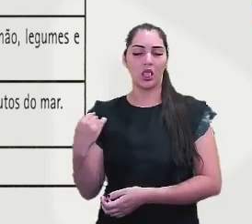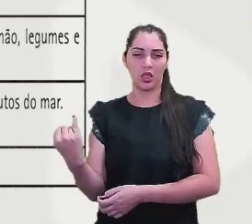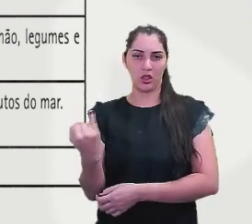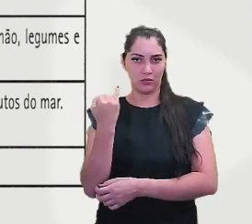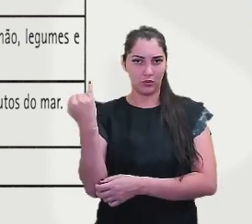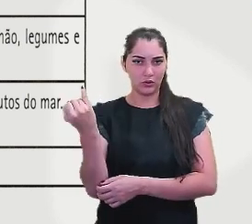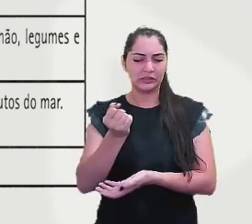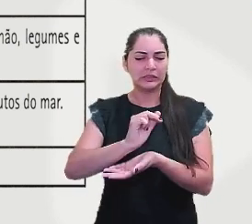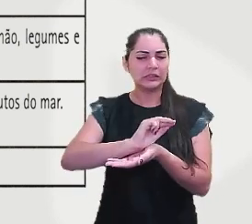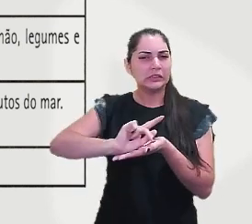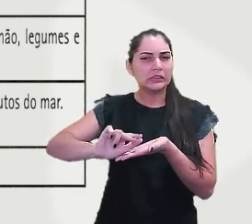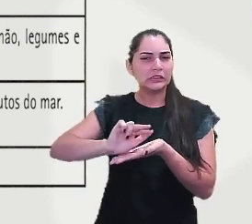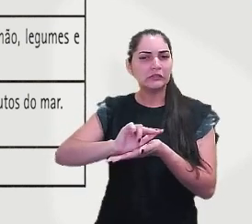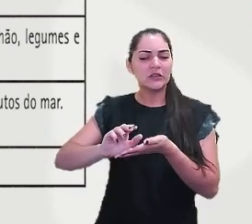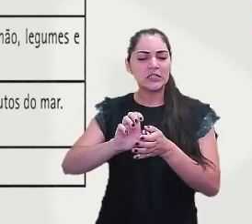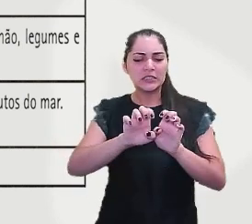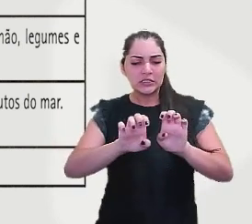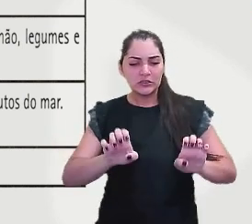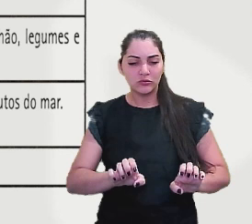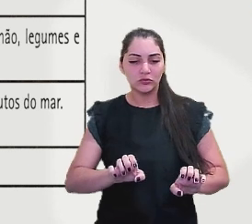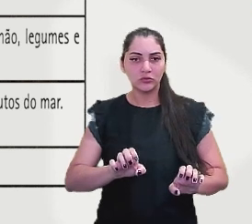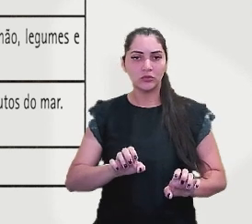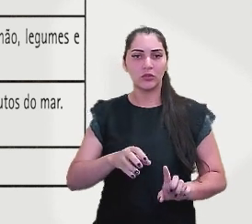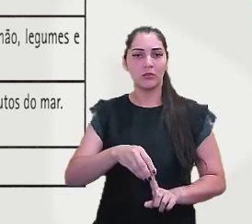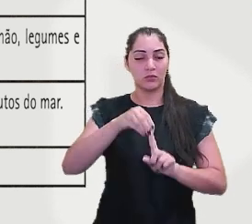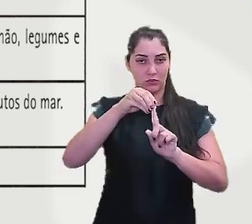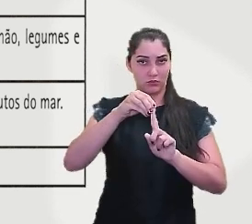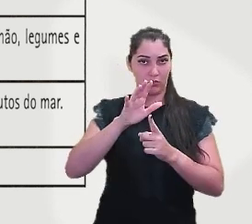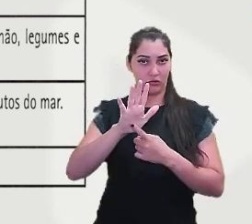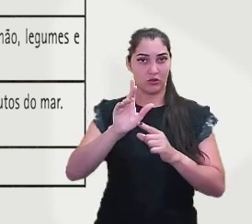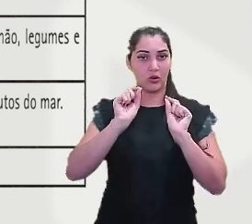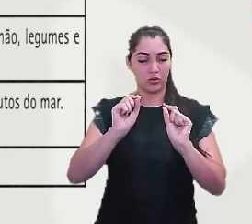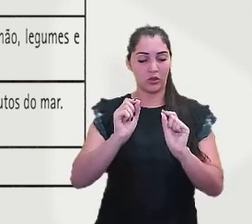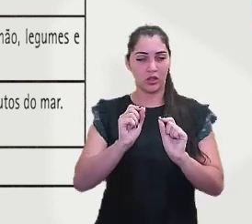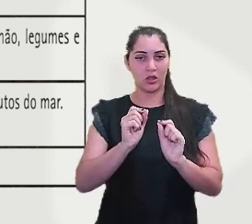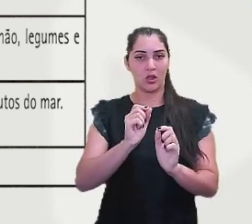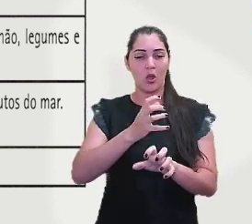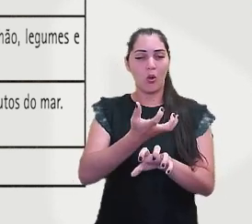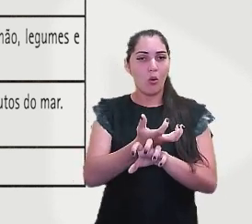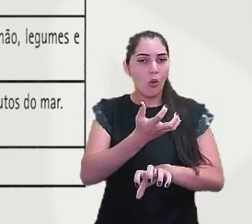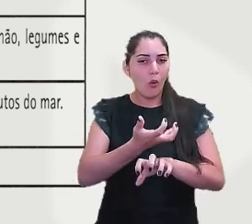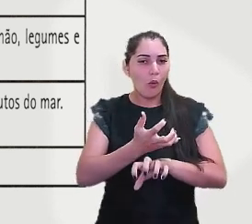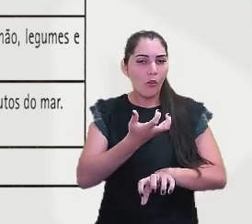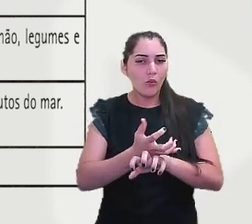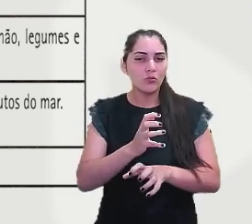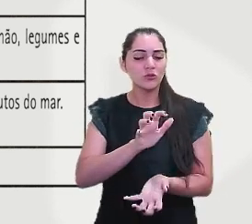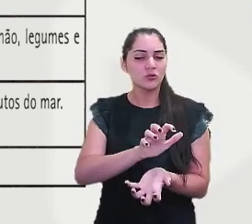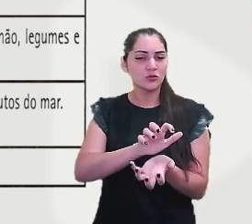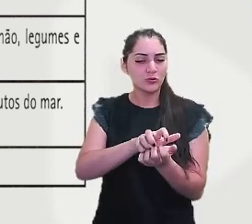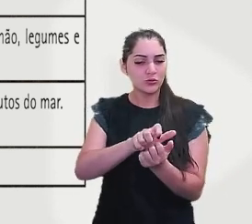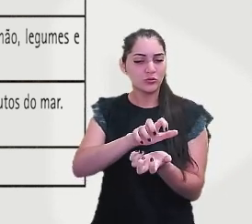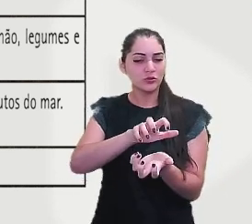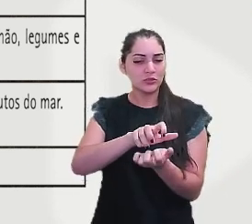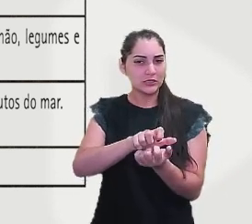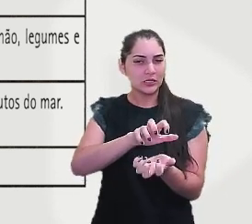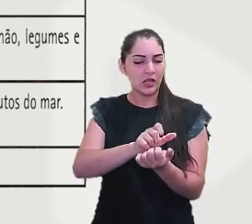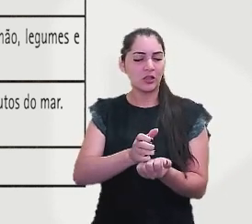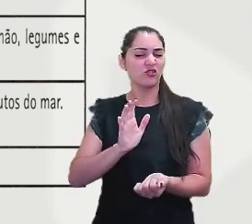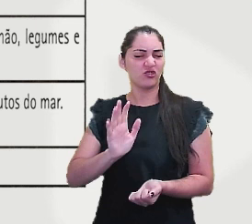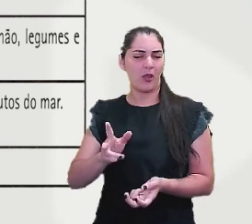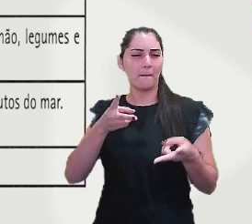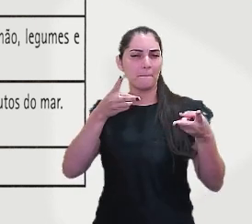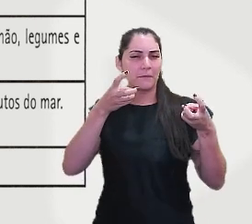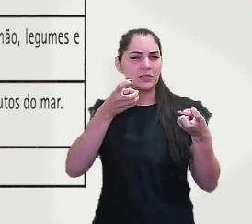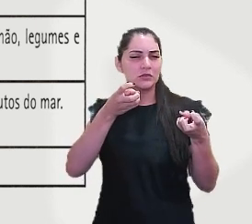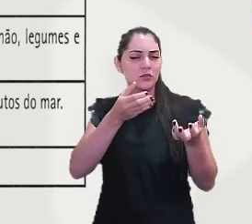para várias estruturas, mas principalmente eu queria destacar ossos, dentes, como a gente vocês já perceberam lá no comecinho, né, com a importância